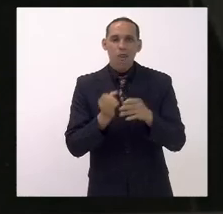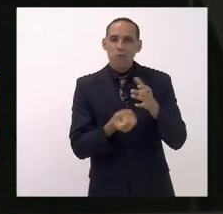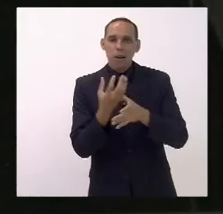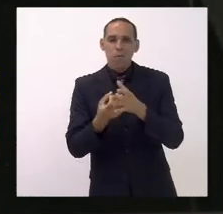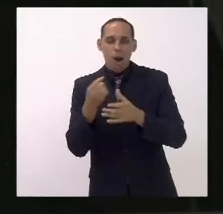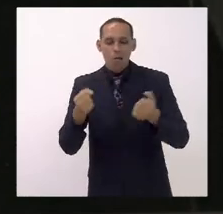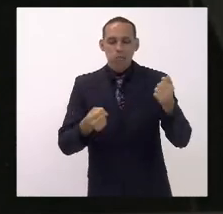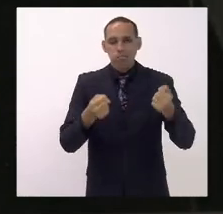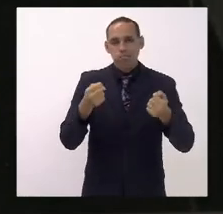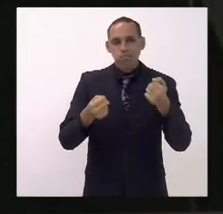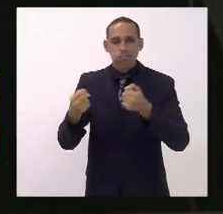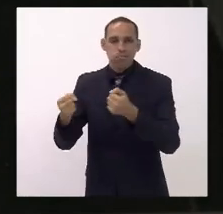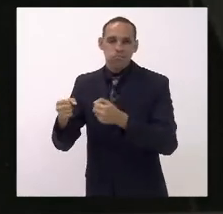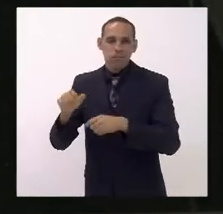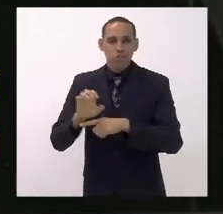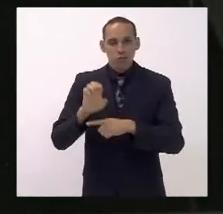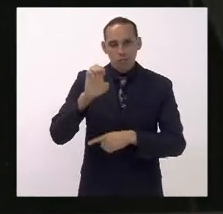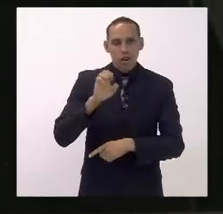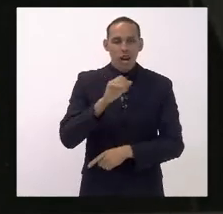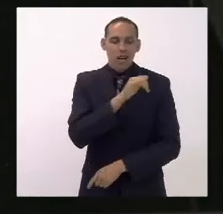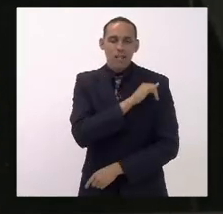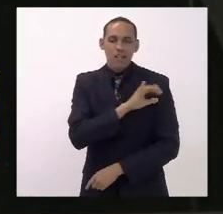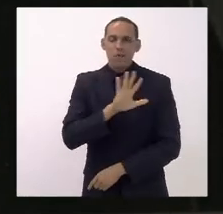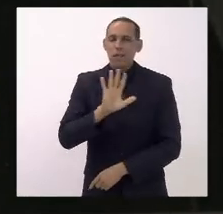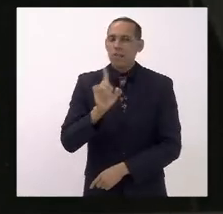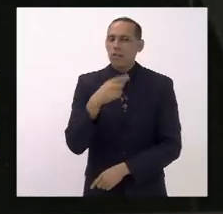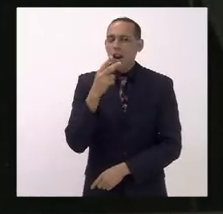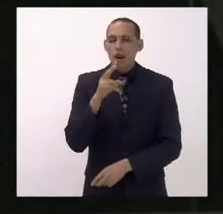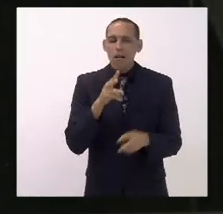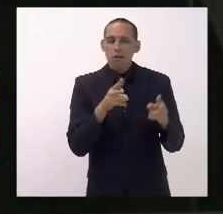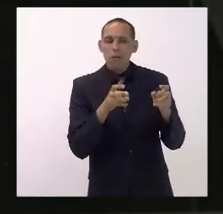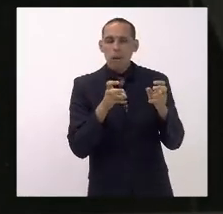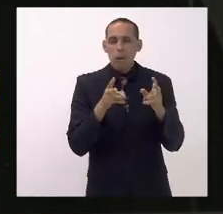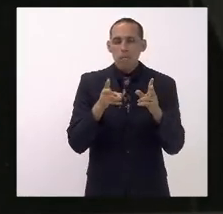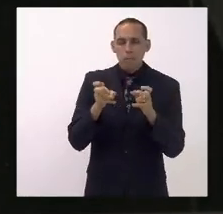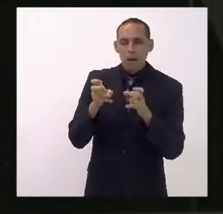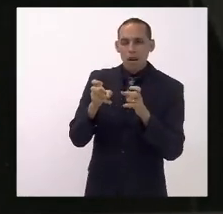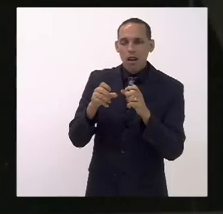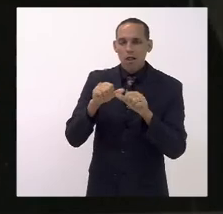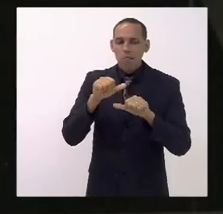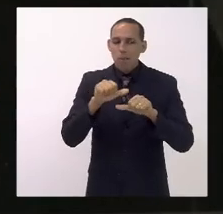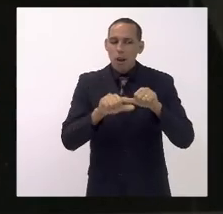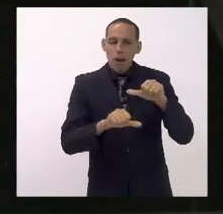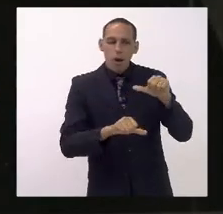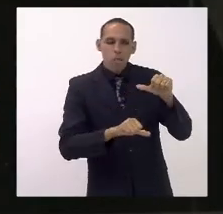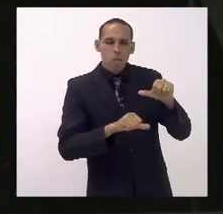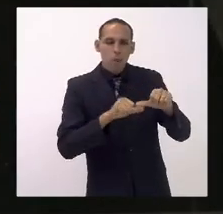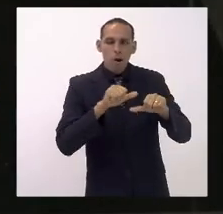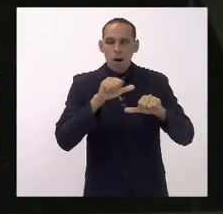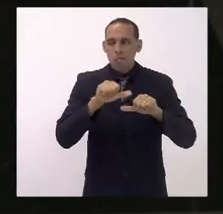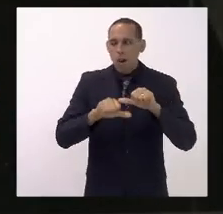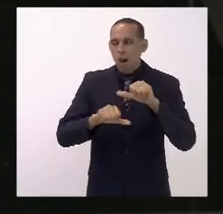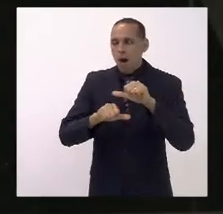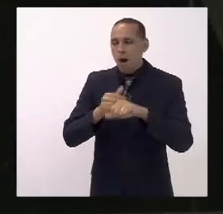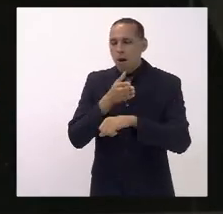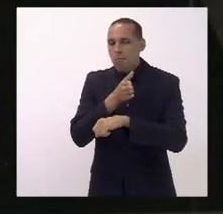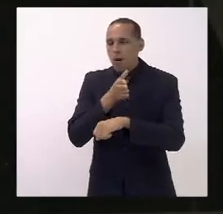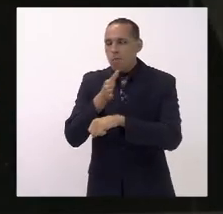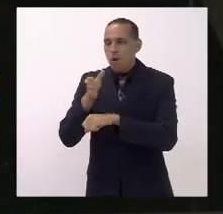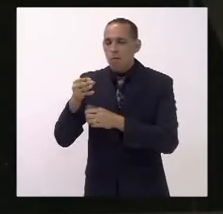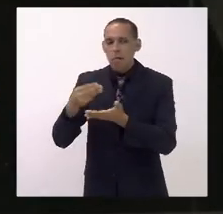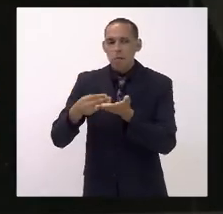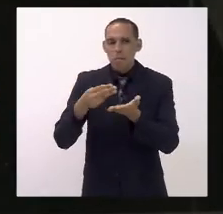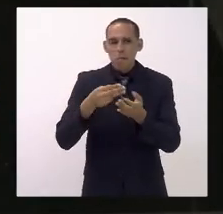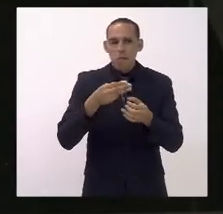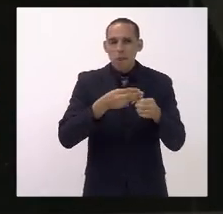é de 2018, mas nós vemos que a realidade por onde nós passamos, através dos municípios, essa lei